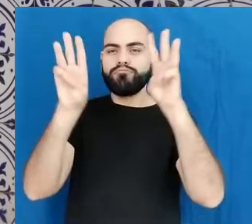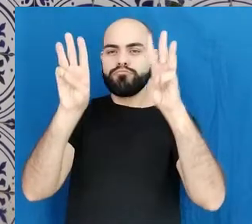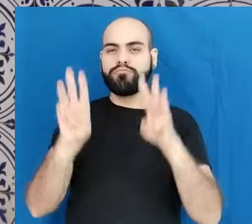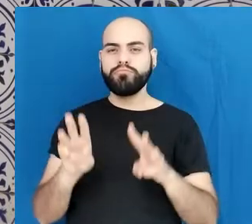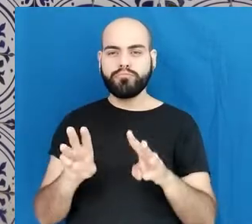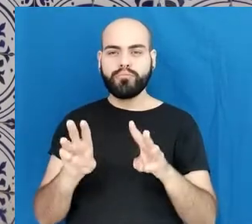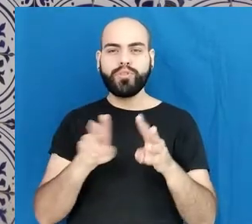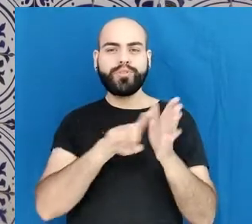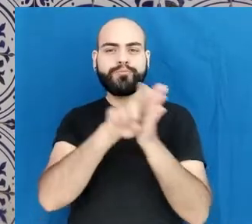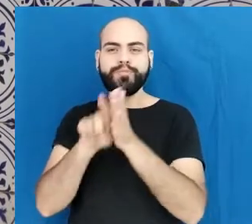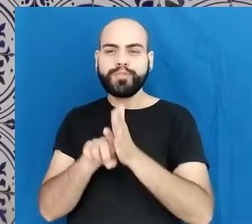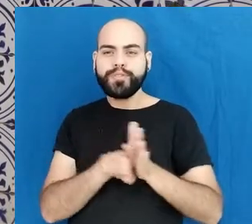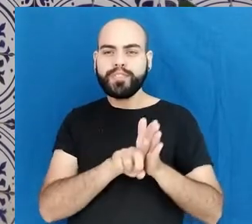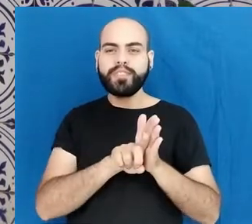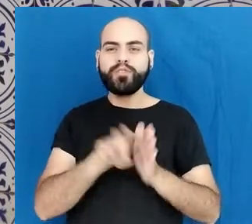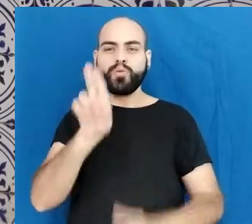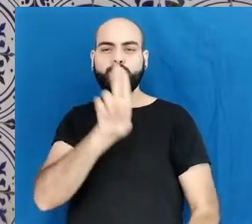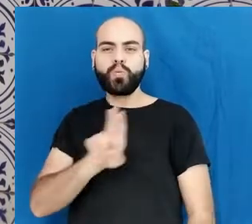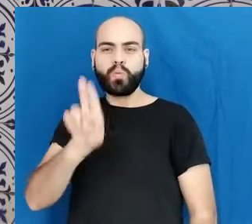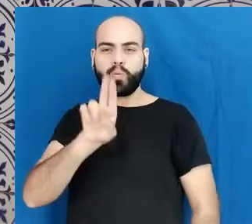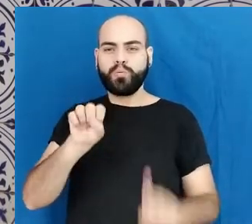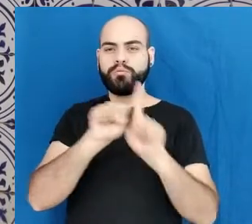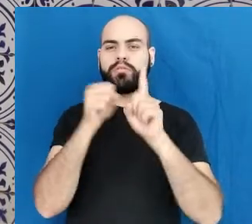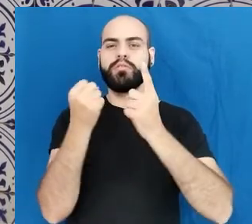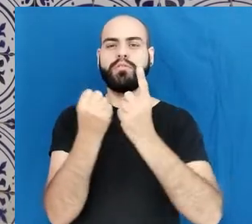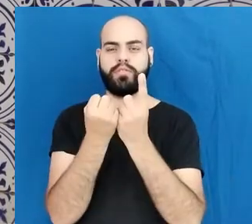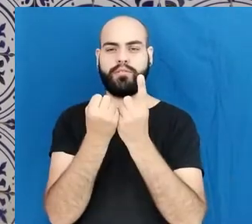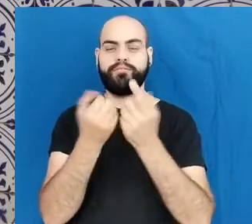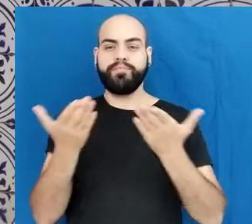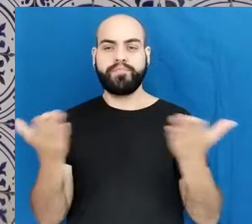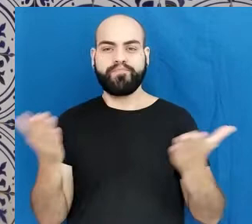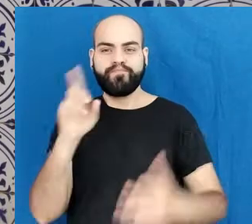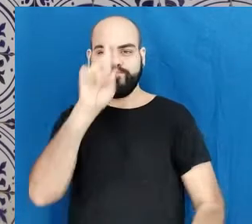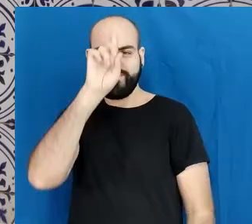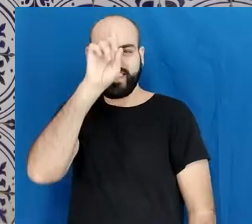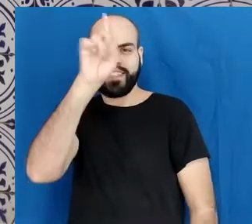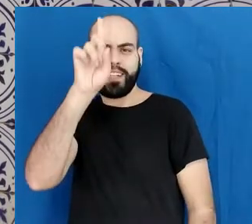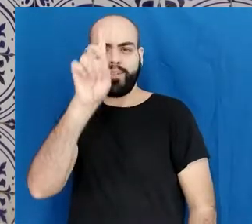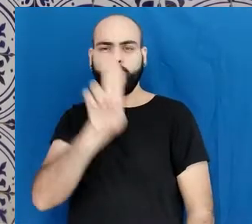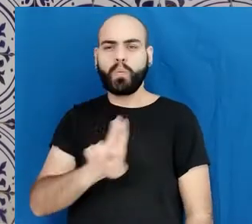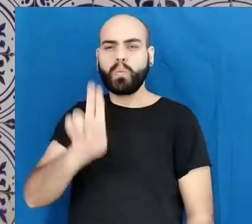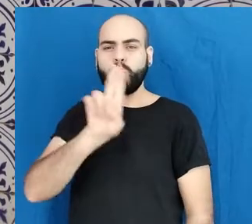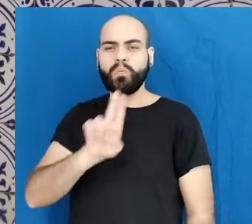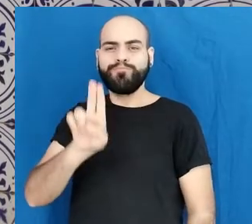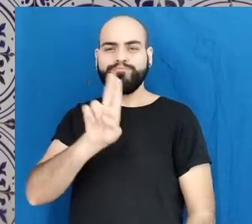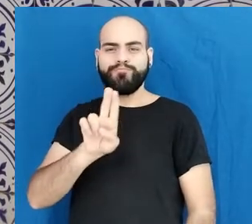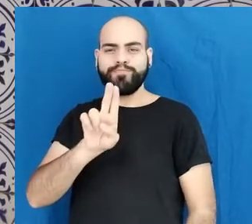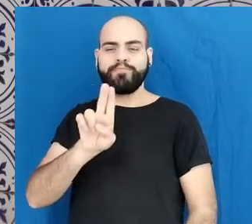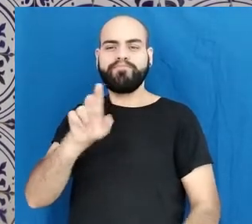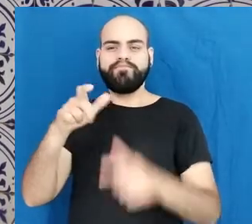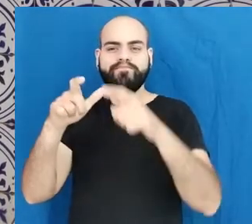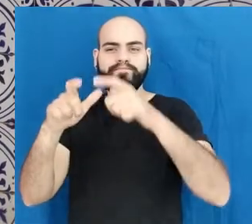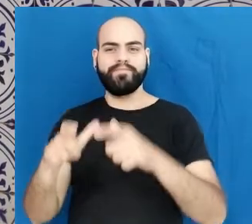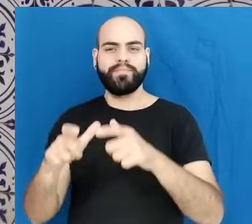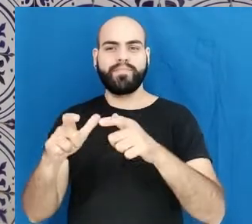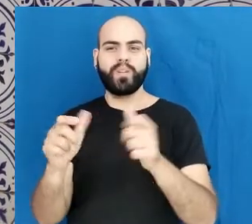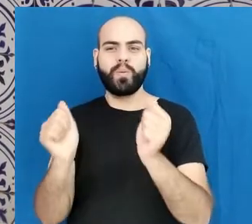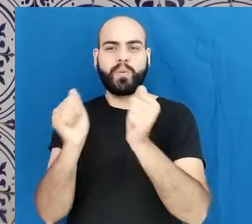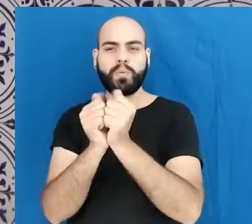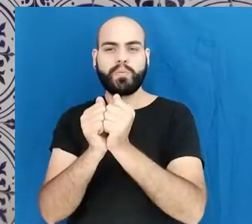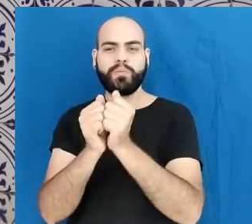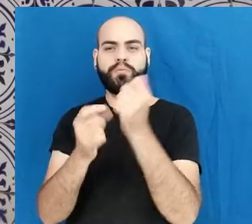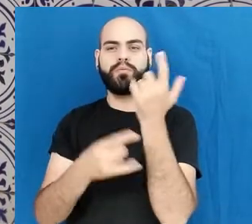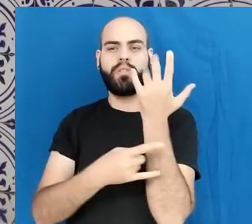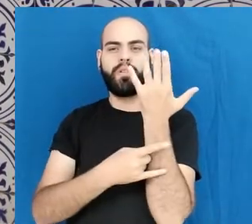os museus no mundo inteiro estavam repensando a sua função social. A ideia deste pequeno museu redondo para a Casa do Baile era traçar